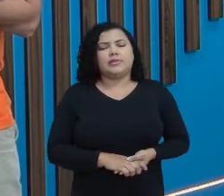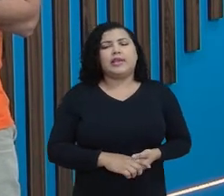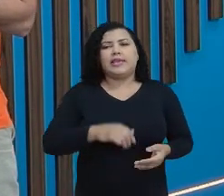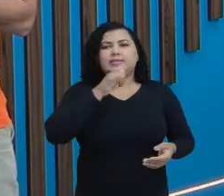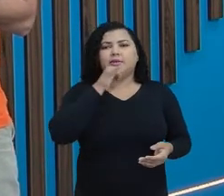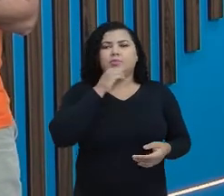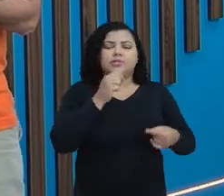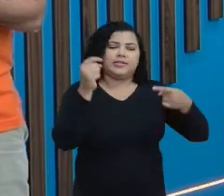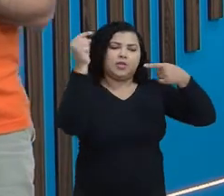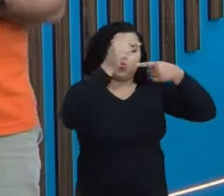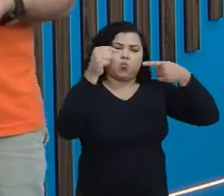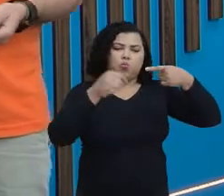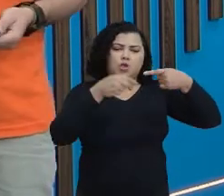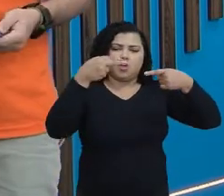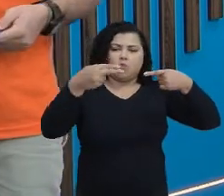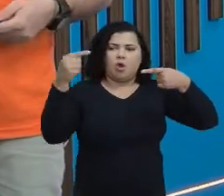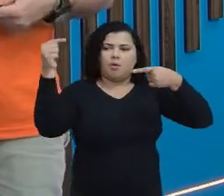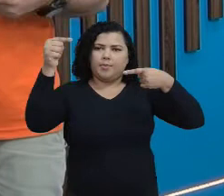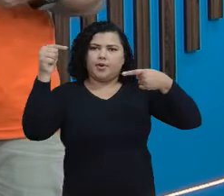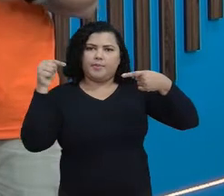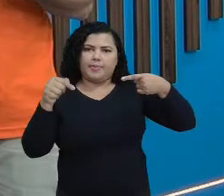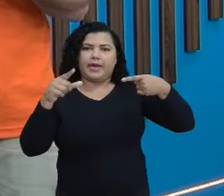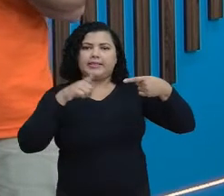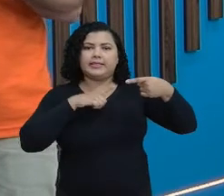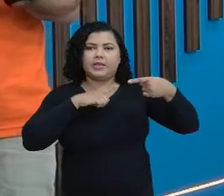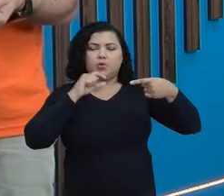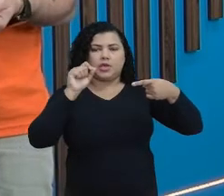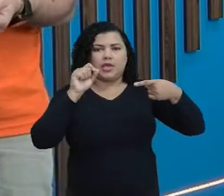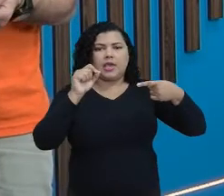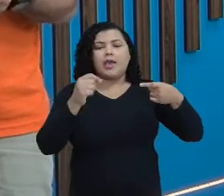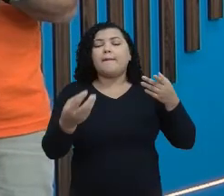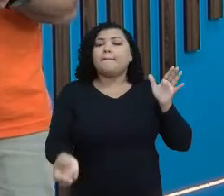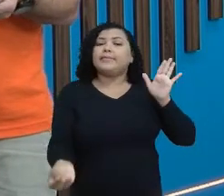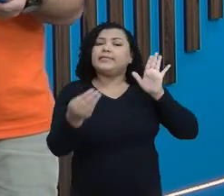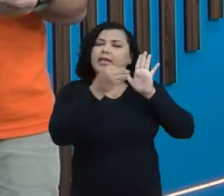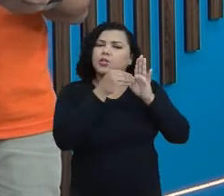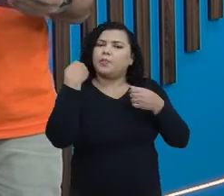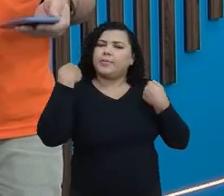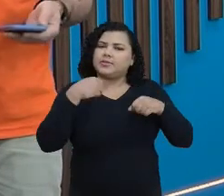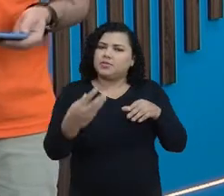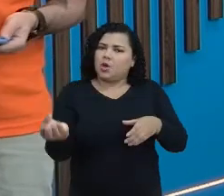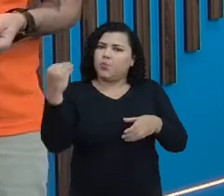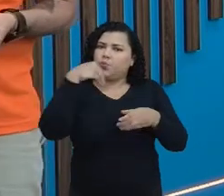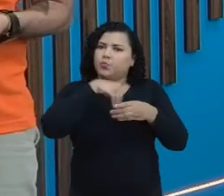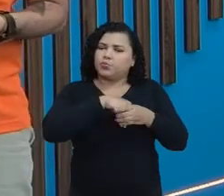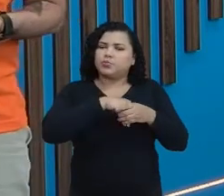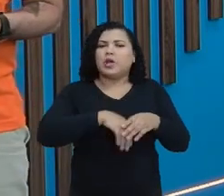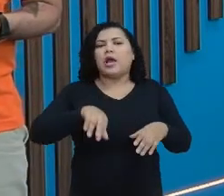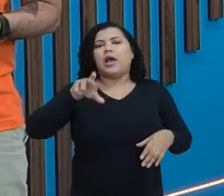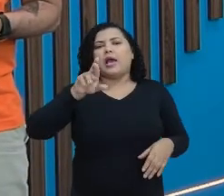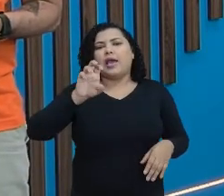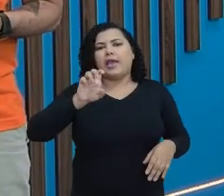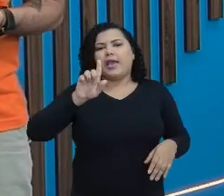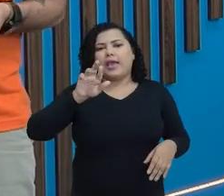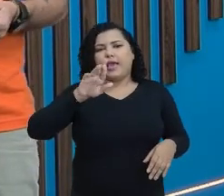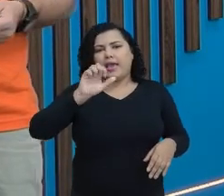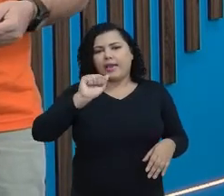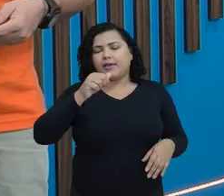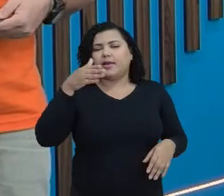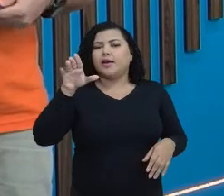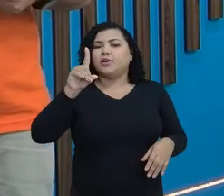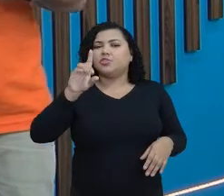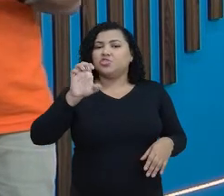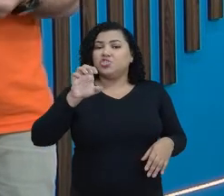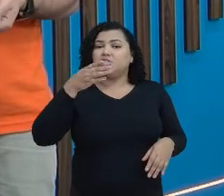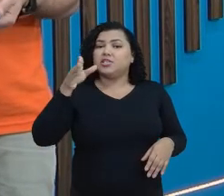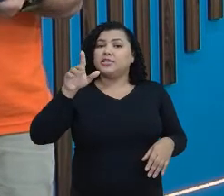razão igualada a outra, você tem uma proporção, você aplica a regra de 3. Quem tem dificuldade em aplicar os meios pelos extremos